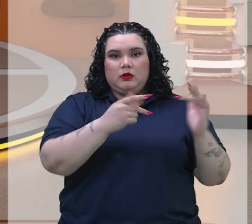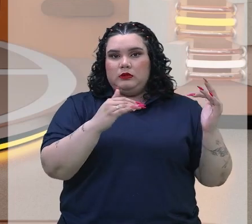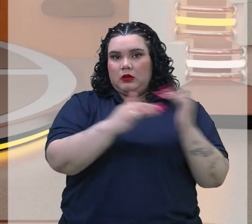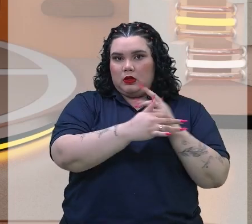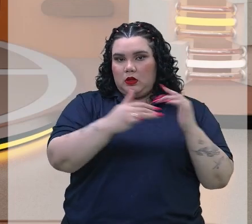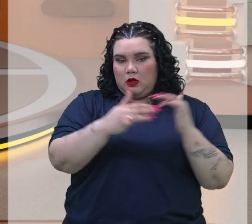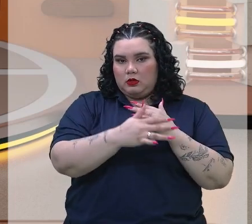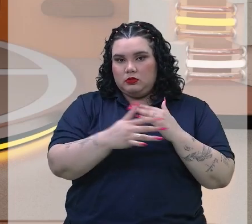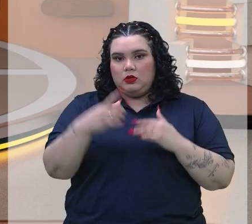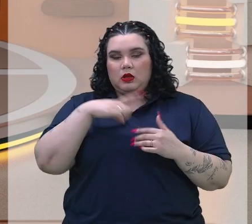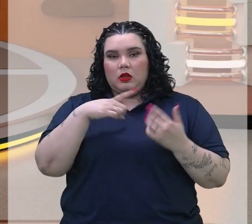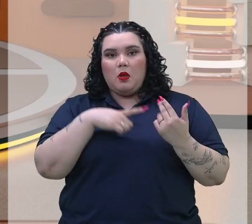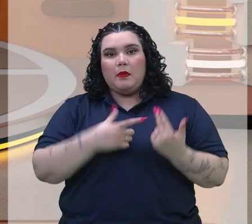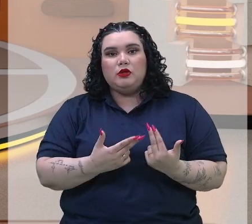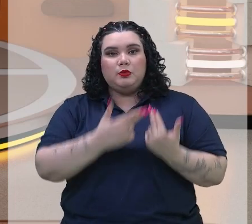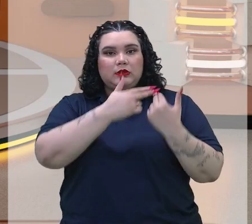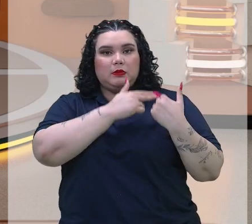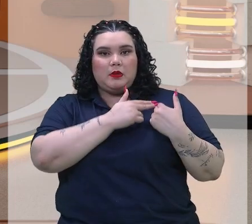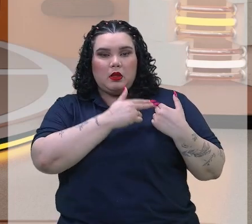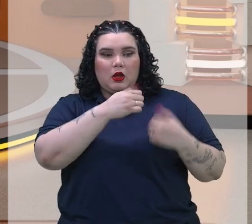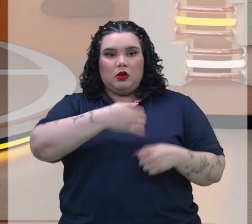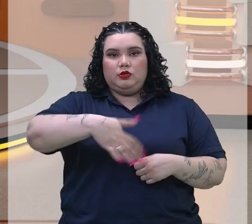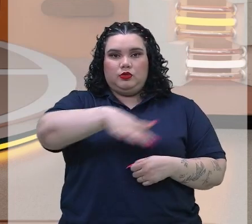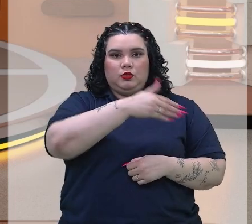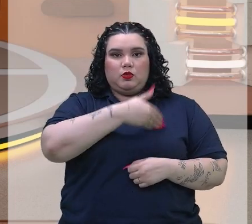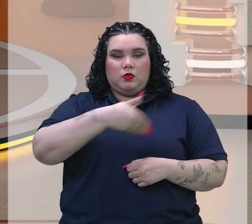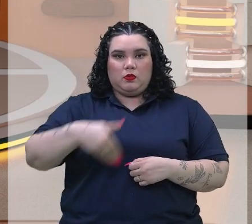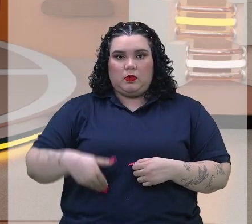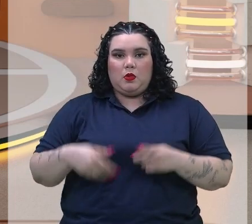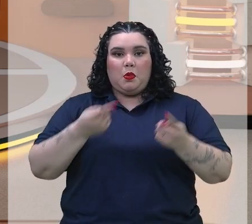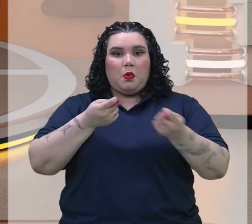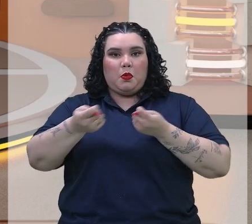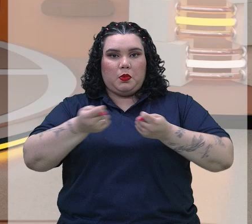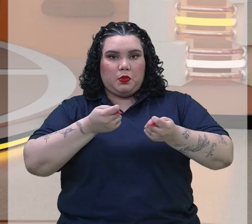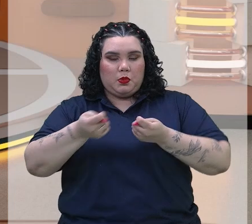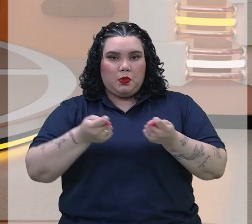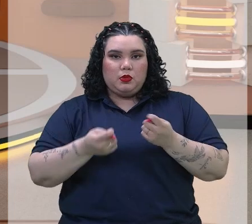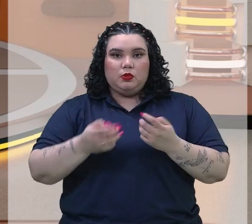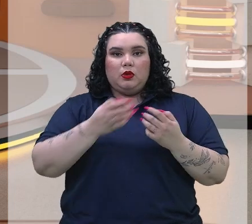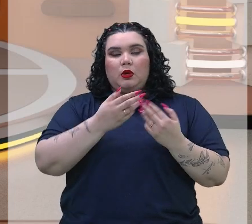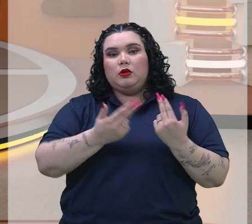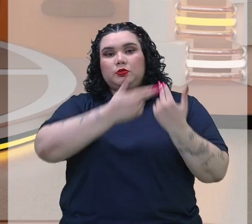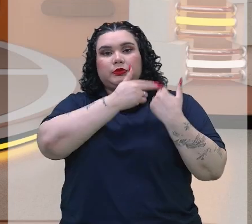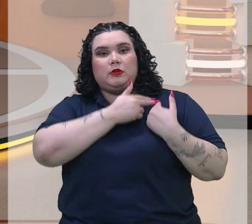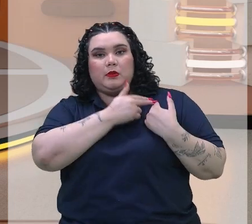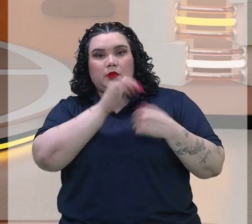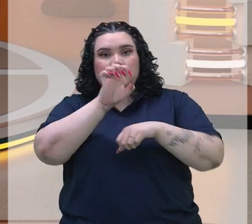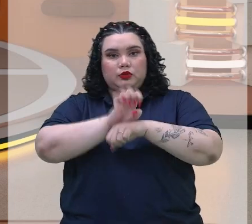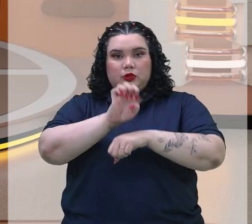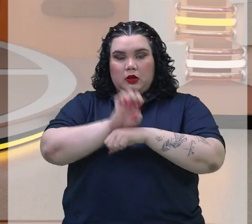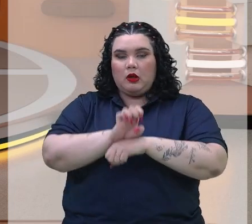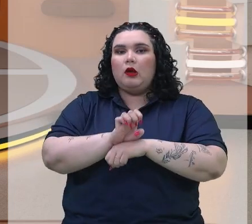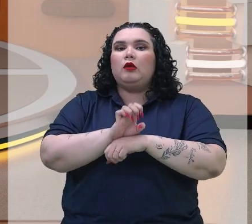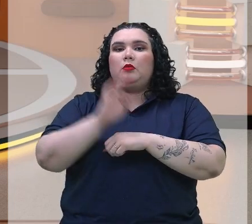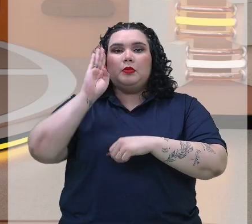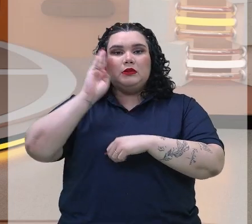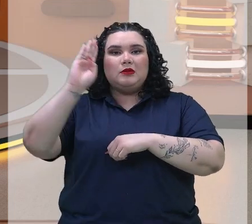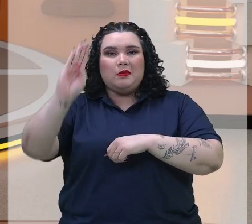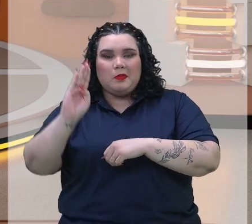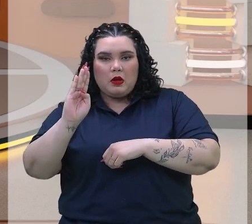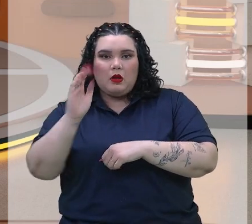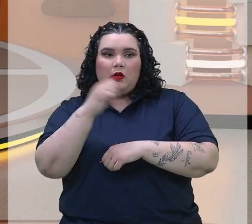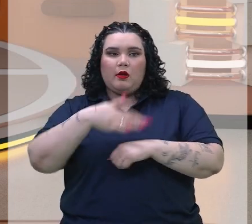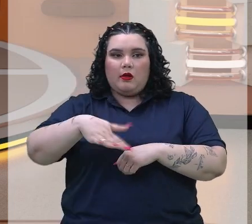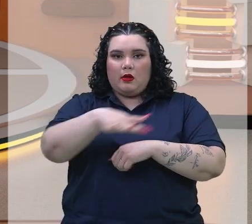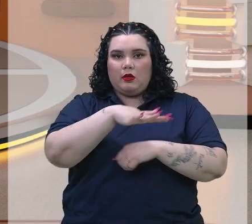um monopólio comercial, o controle, o domínio do Estado mercantil em certa área